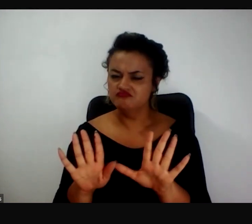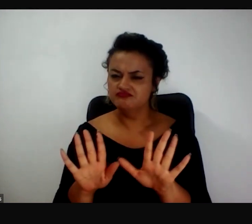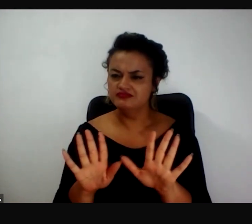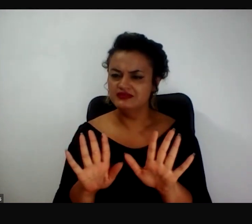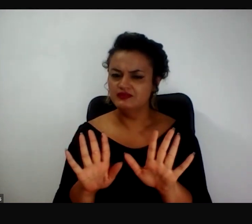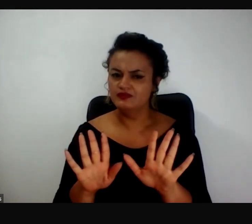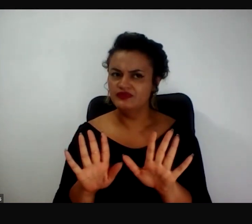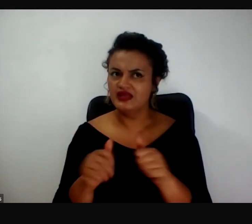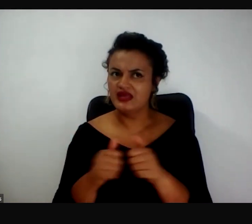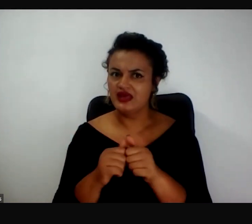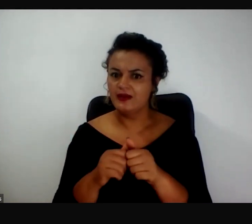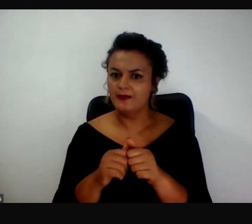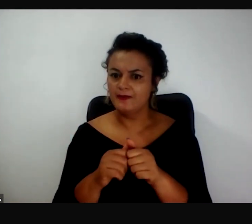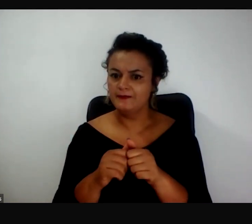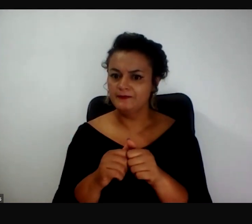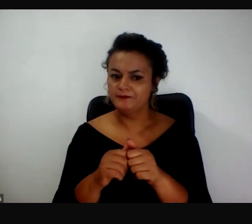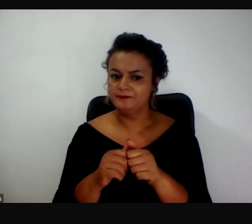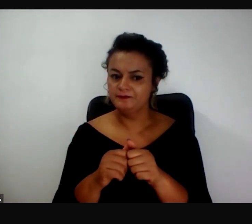essa